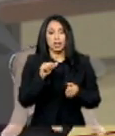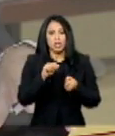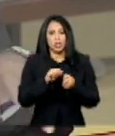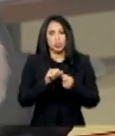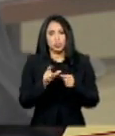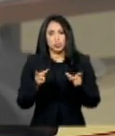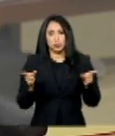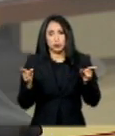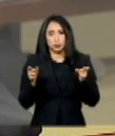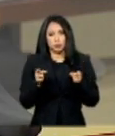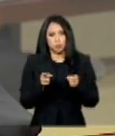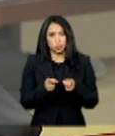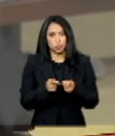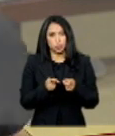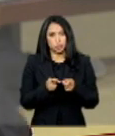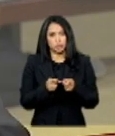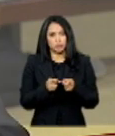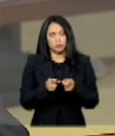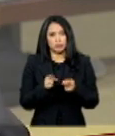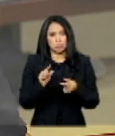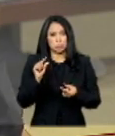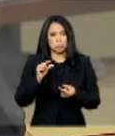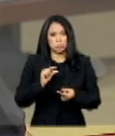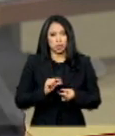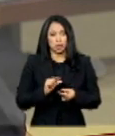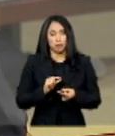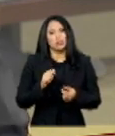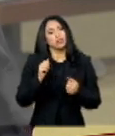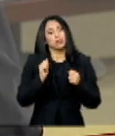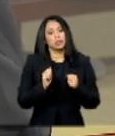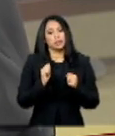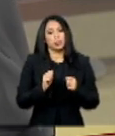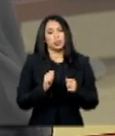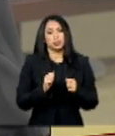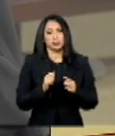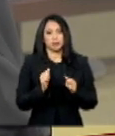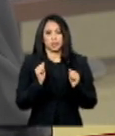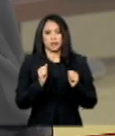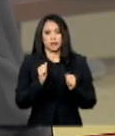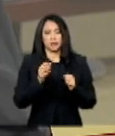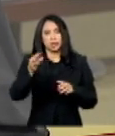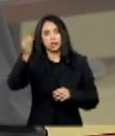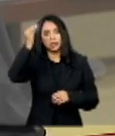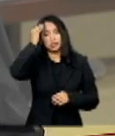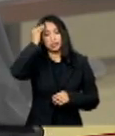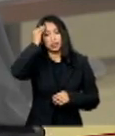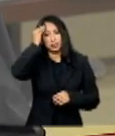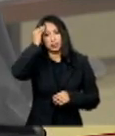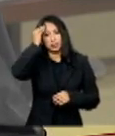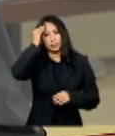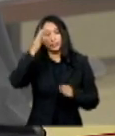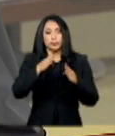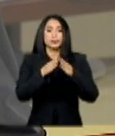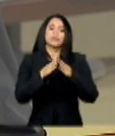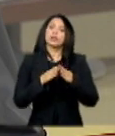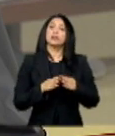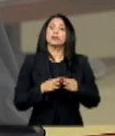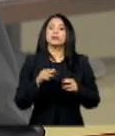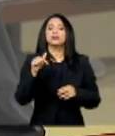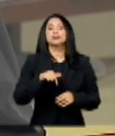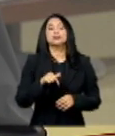para que nós possamos entender eu poder saltar as partes do voto então nesse pedido de cassação de